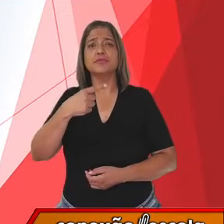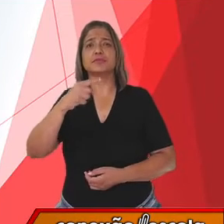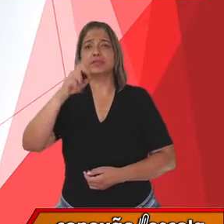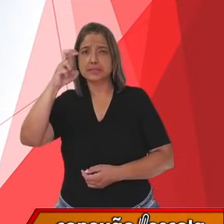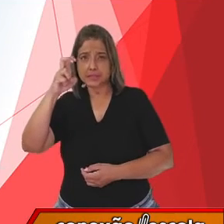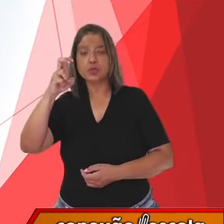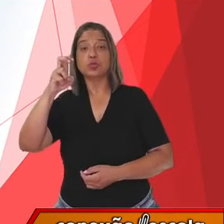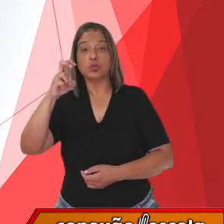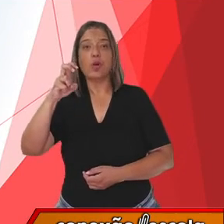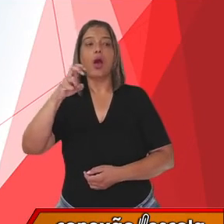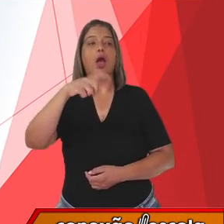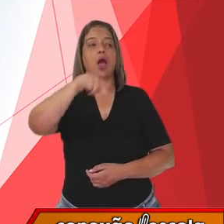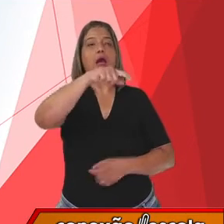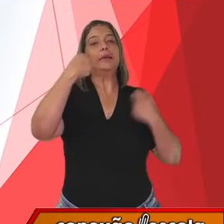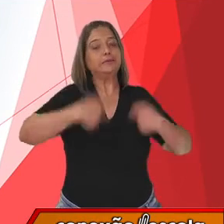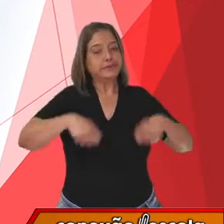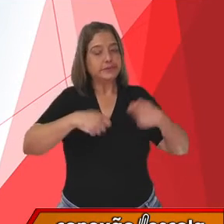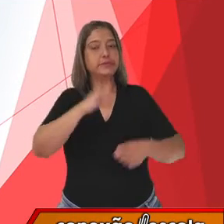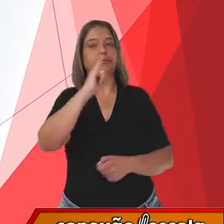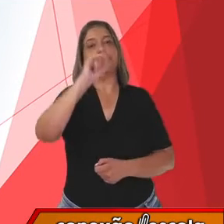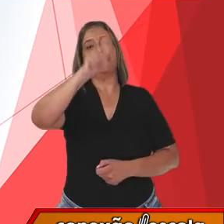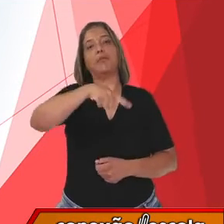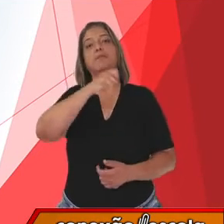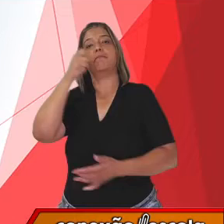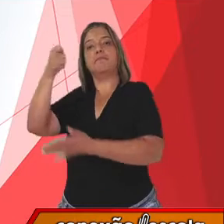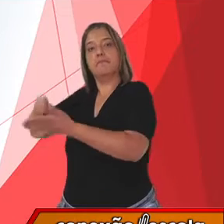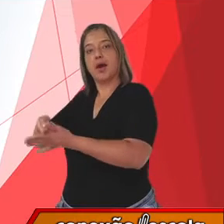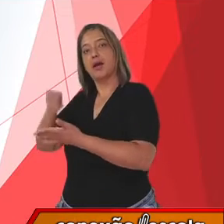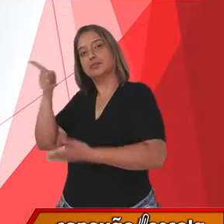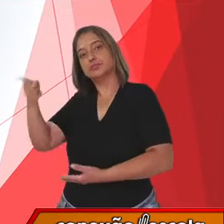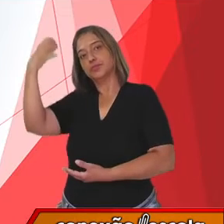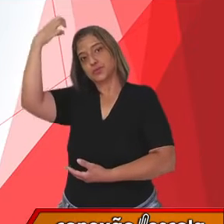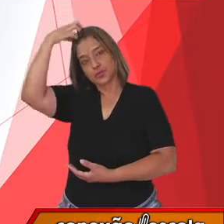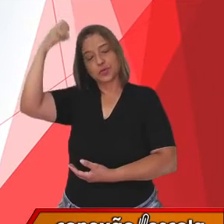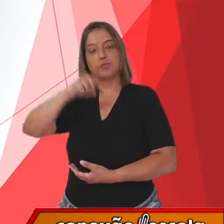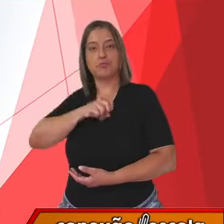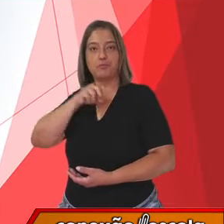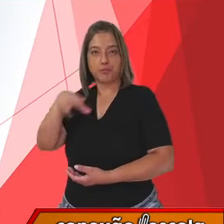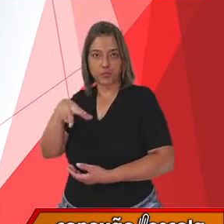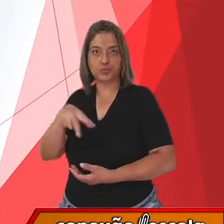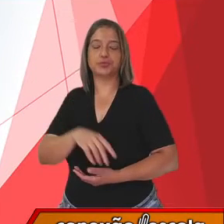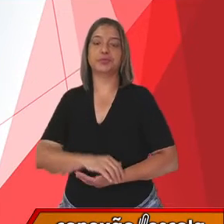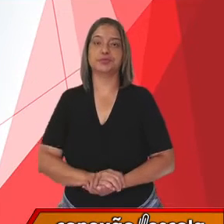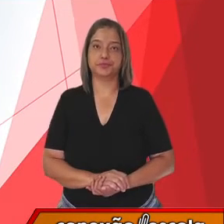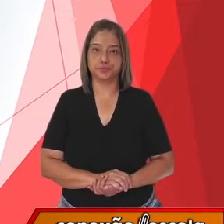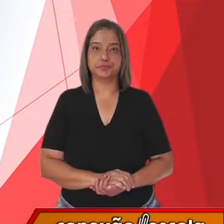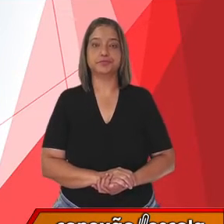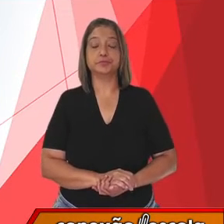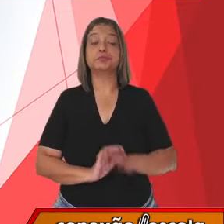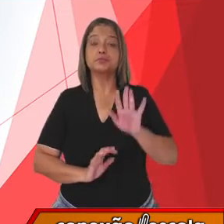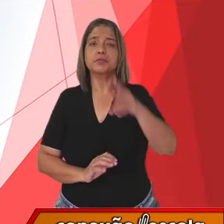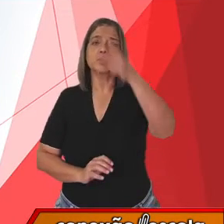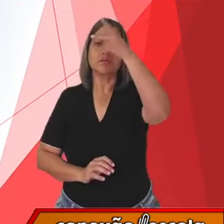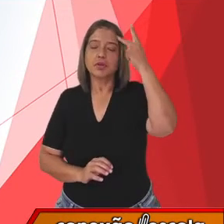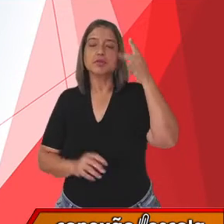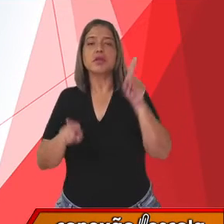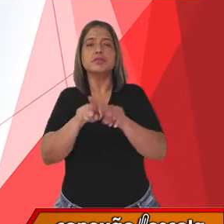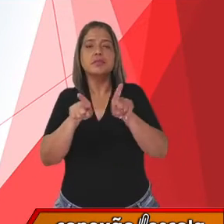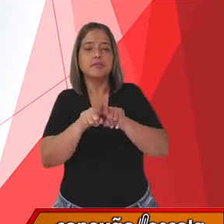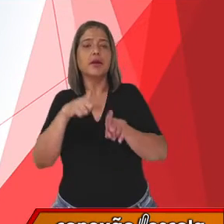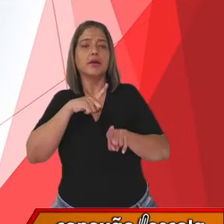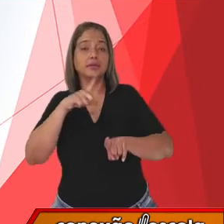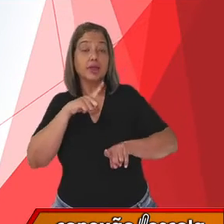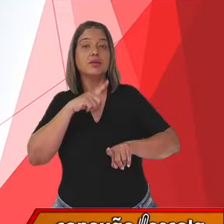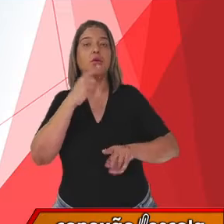para Portugal. A inscrição informa a data em que elas foram produzidas e o